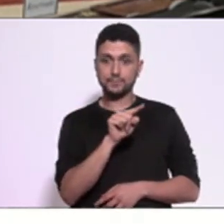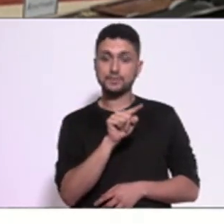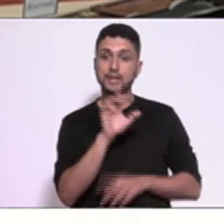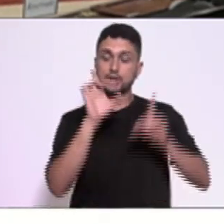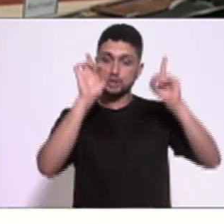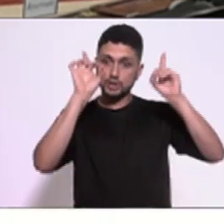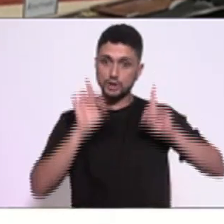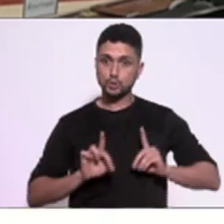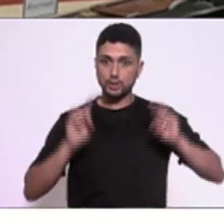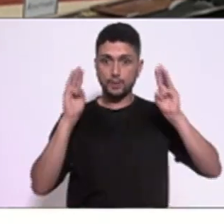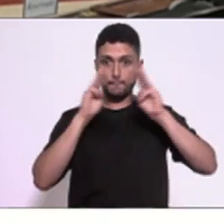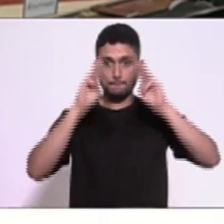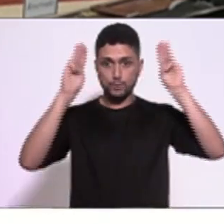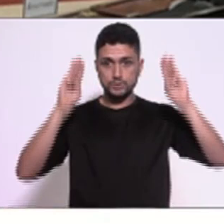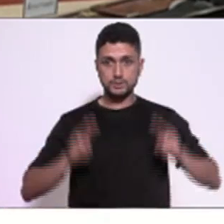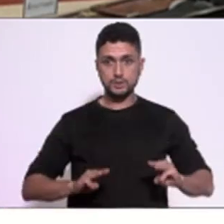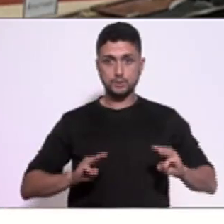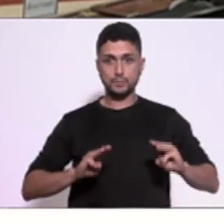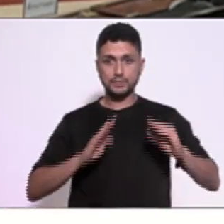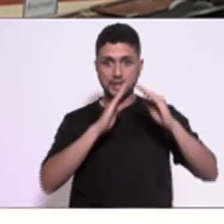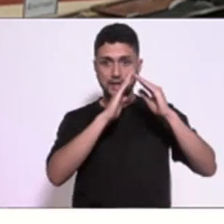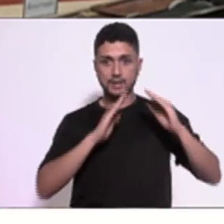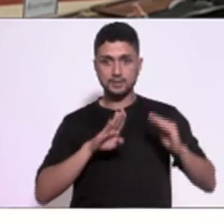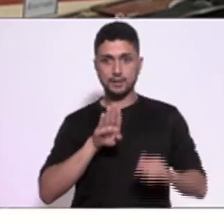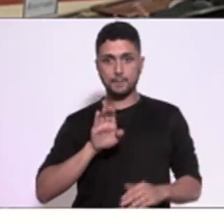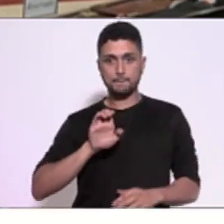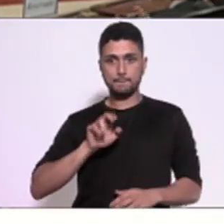Museu Casa de Benjamin Constant.